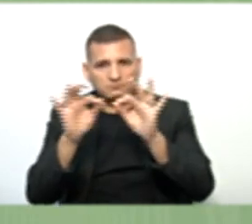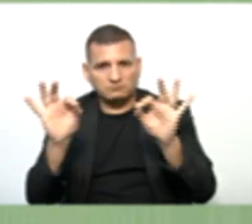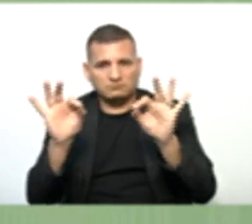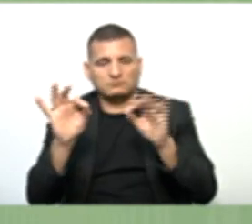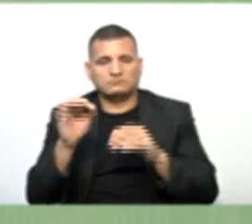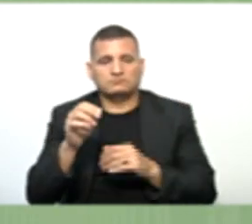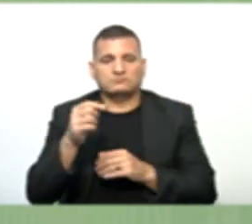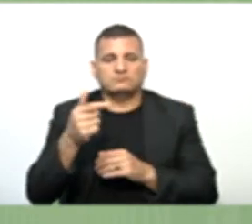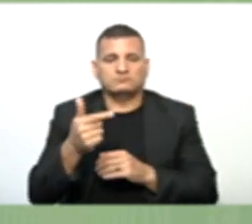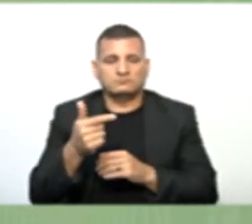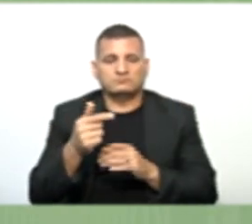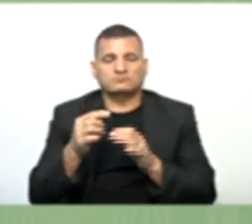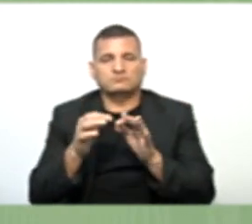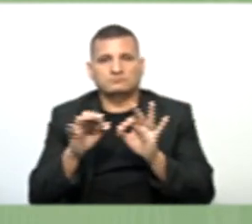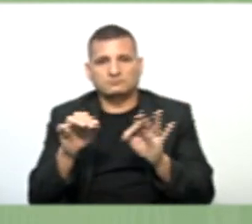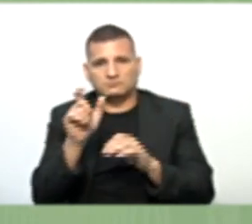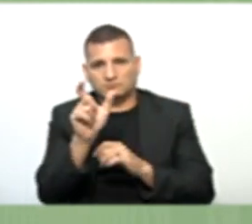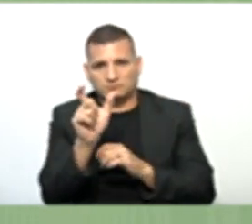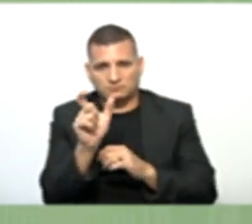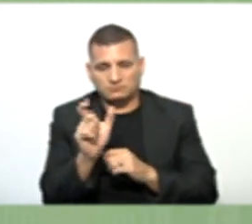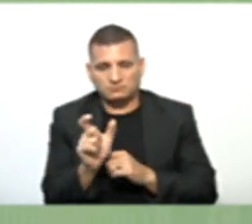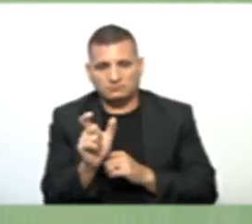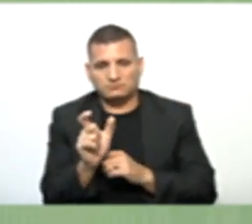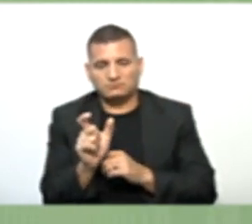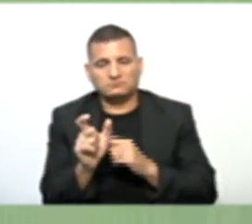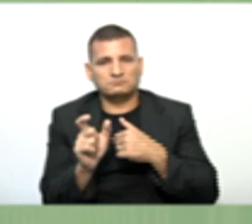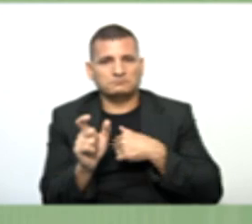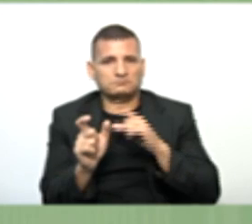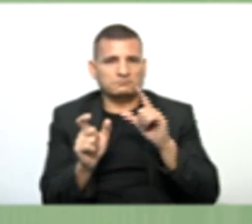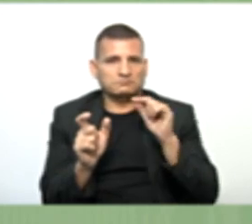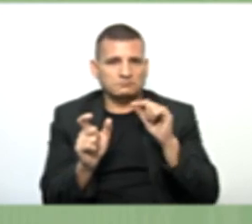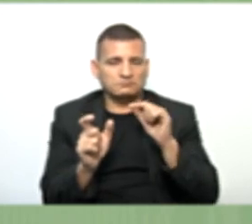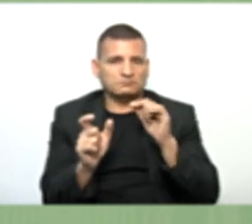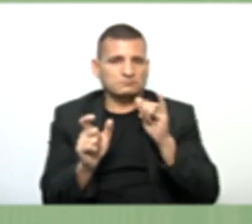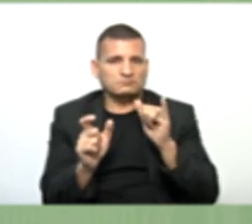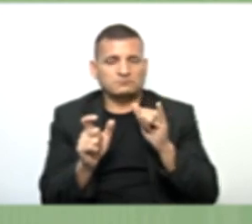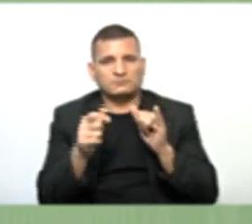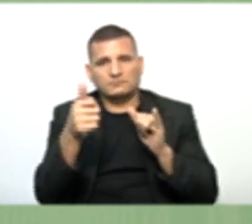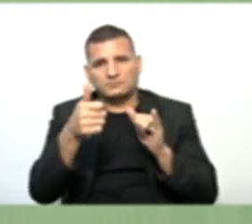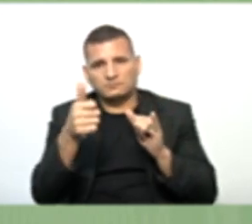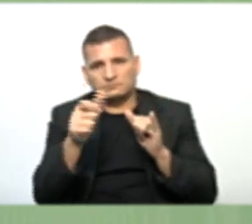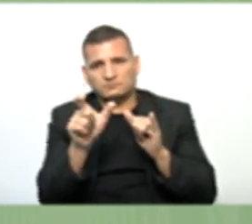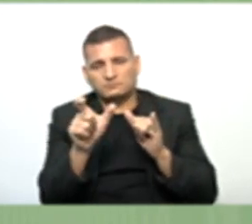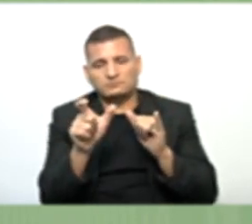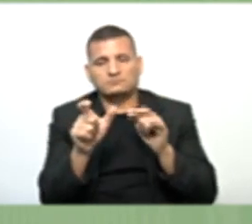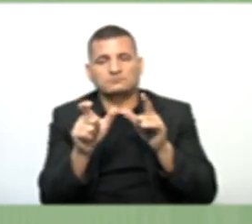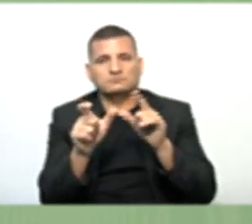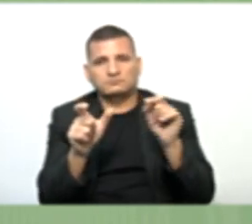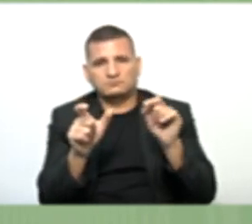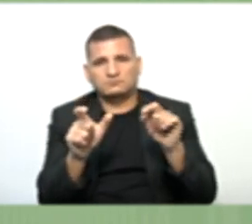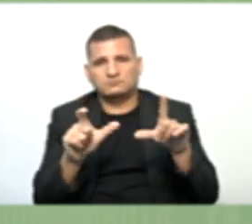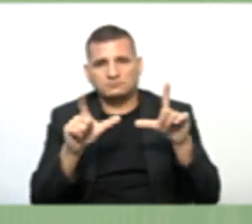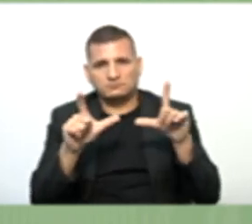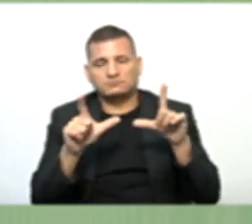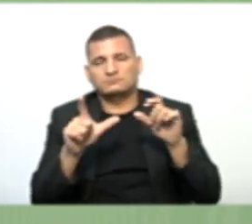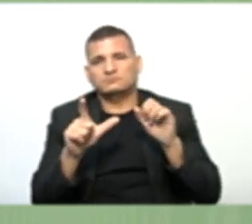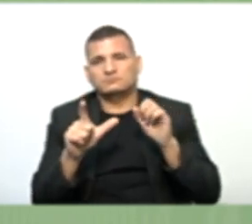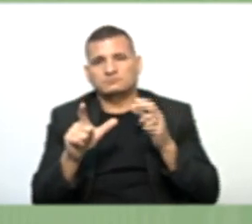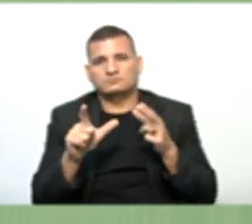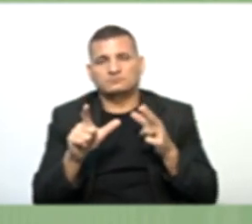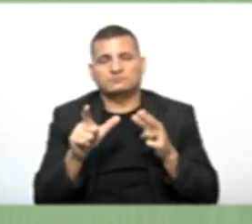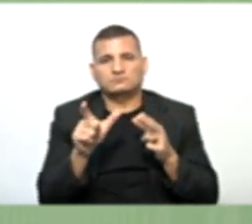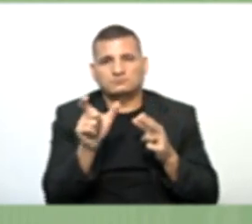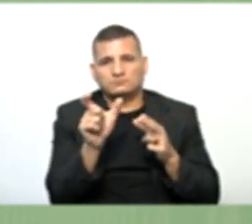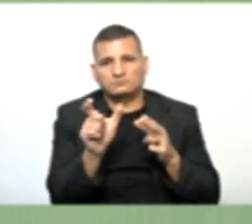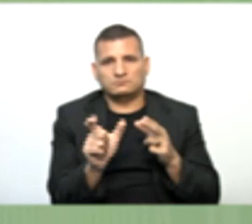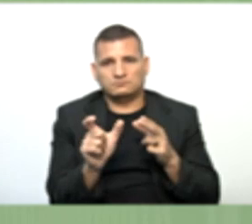Então, eu vou optar, né, no momento da execução, se eu executo o comando 1 ou se eu executo o comando 2.